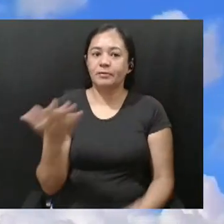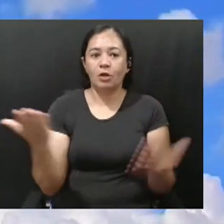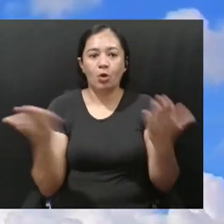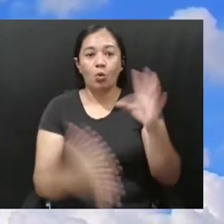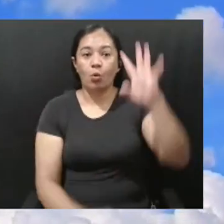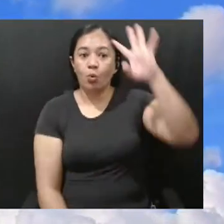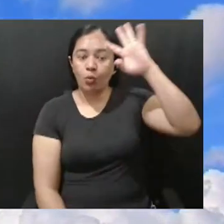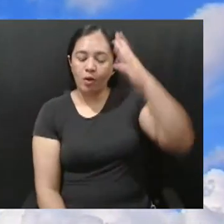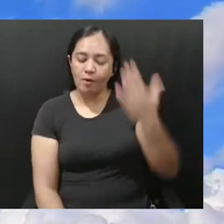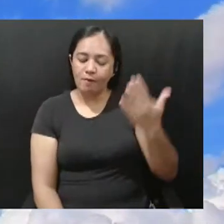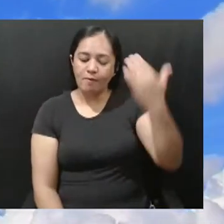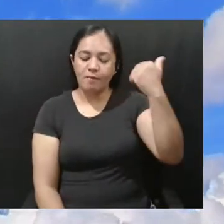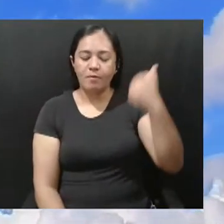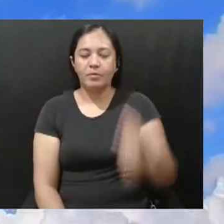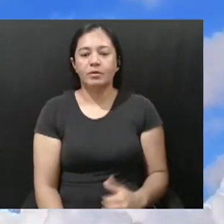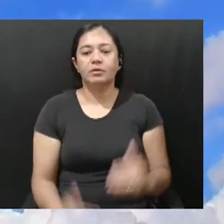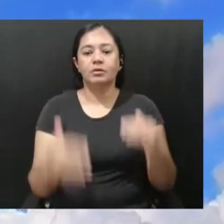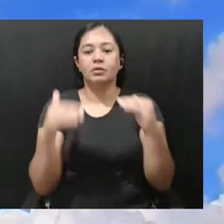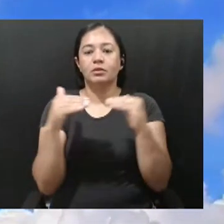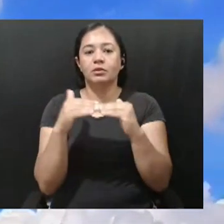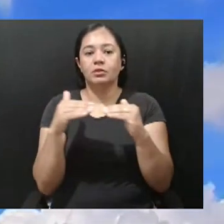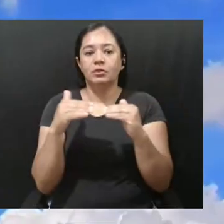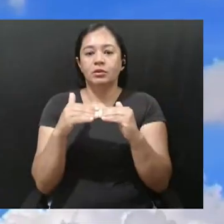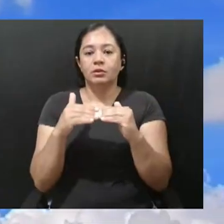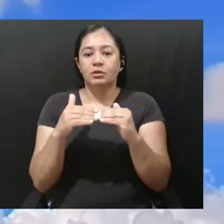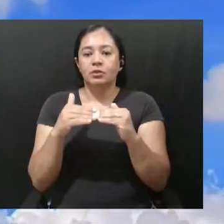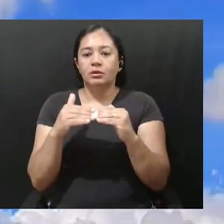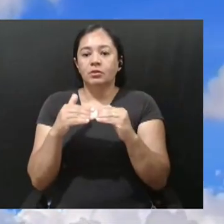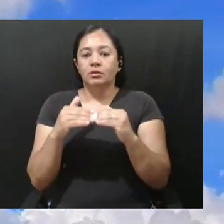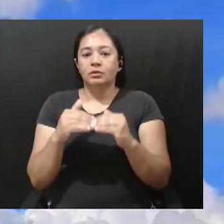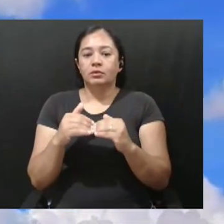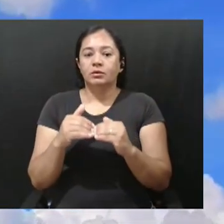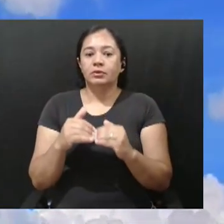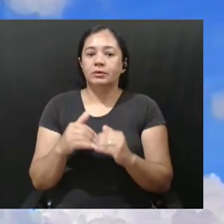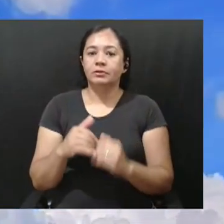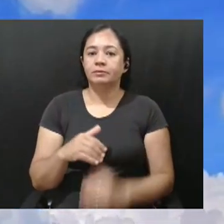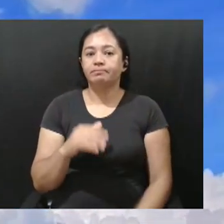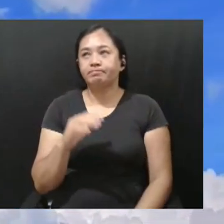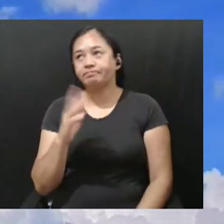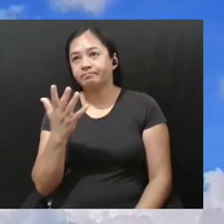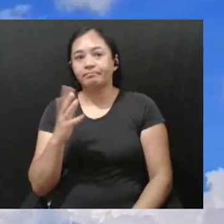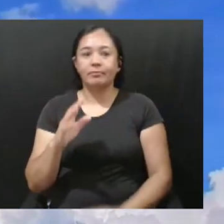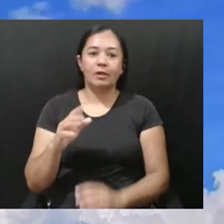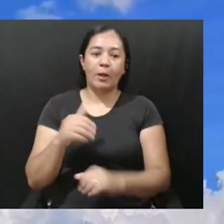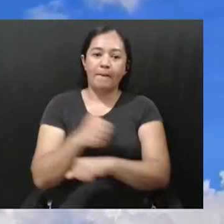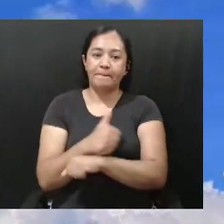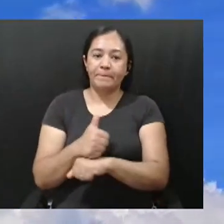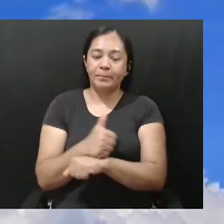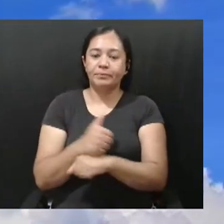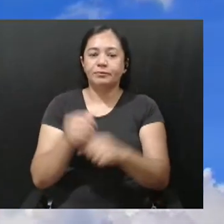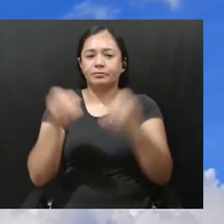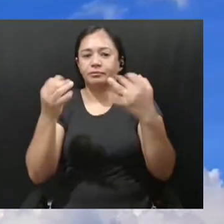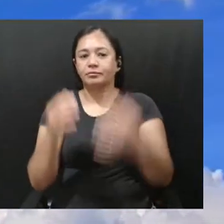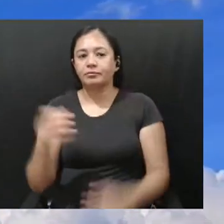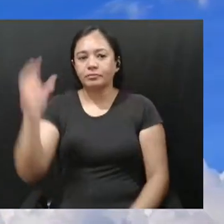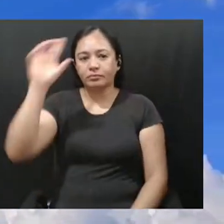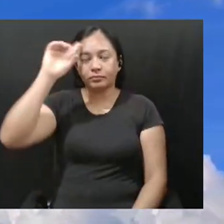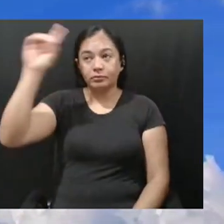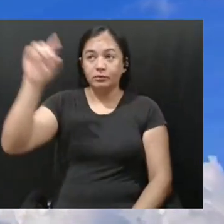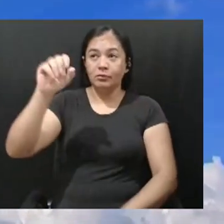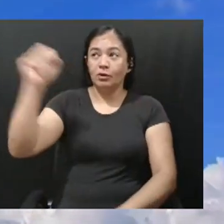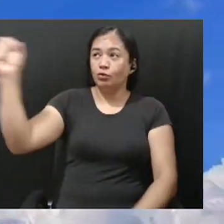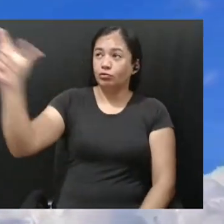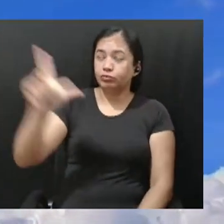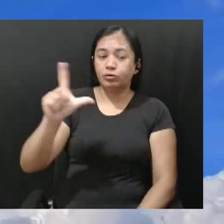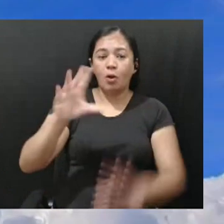com a previsão do tempo aí, Climatempo, meteorologistas prevêem um dia de sol com muitas nuvens, mínima foi de